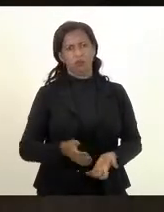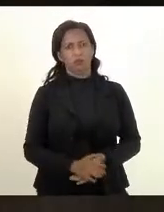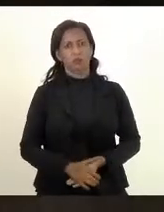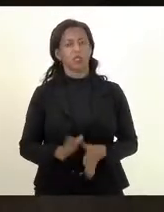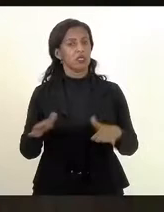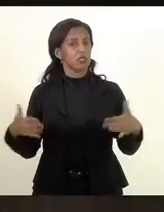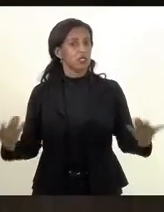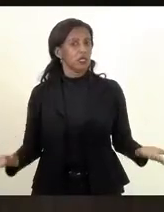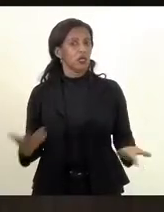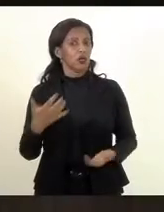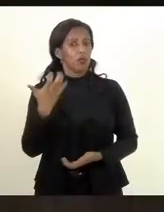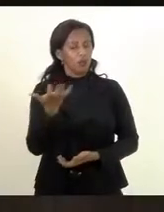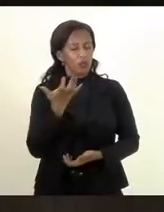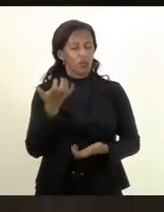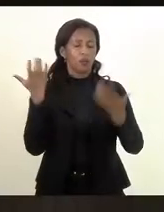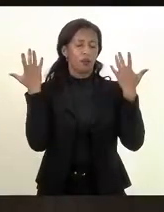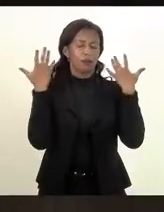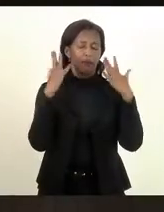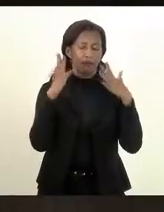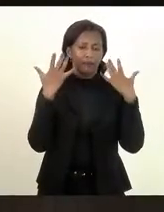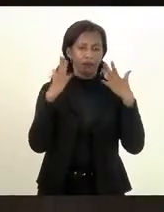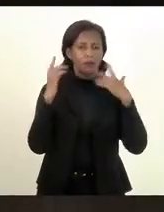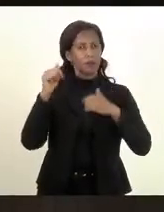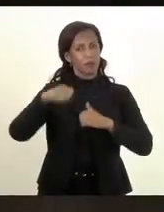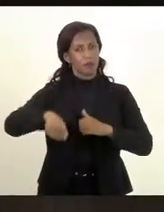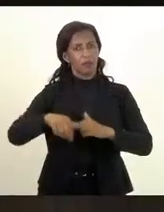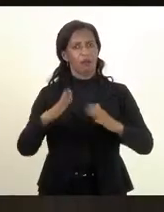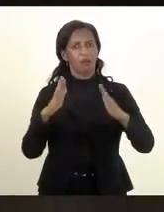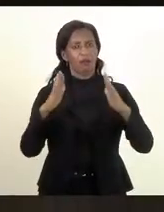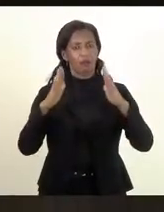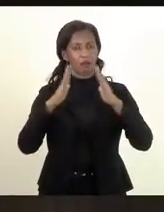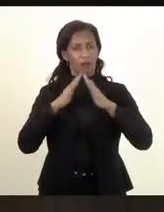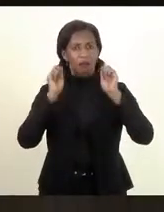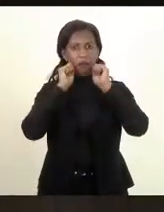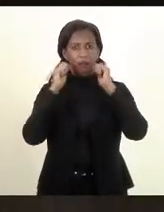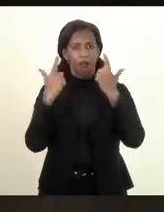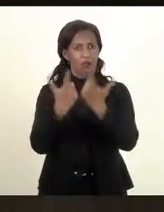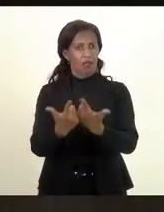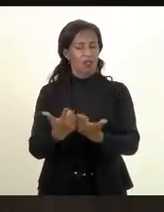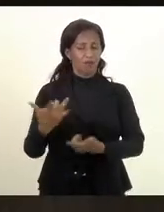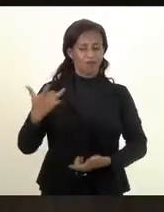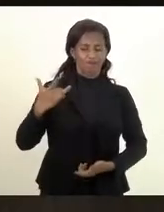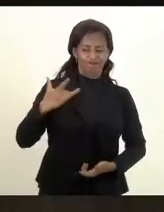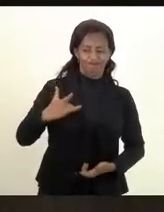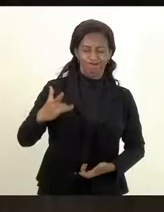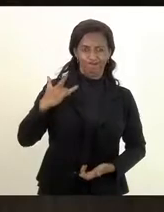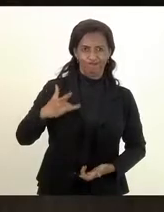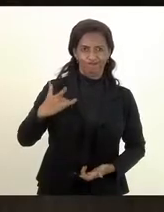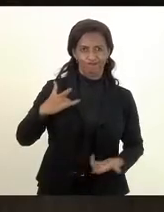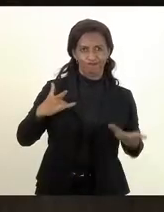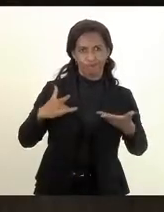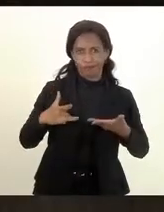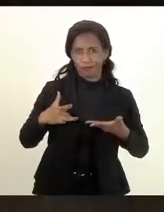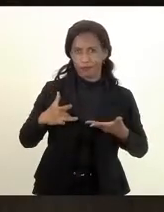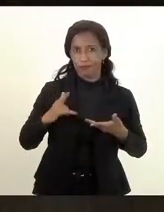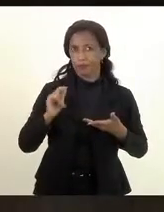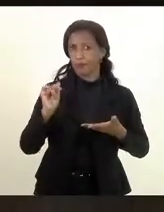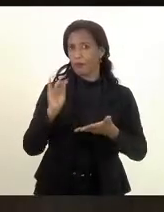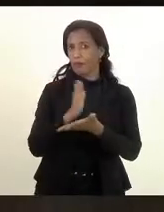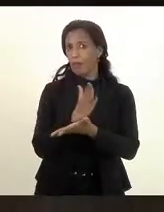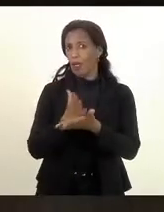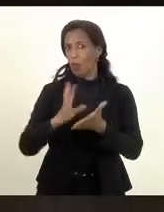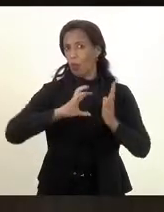Então, eu queria parabenizar essa casa, dizer que lamento, lamento que alguns